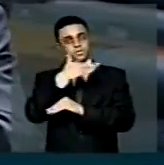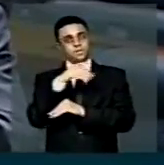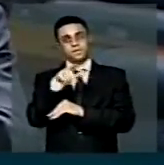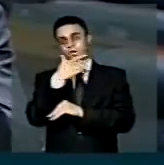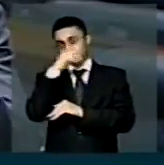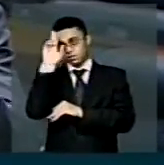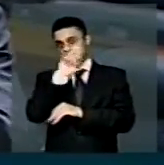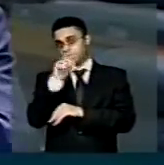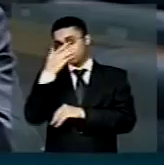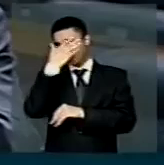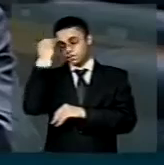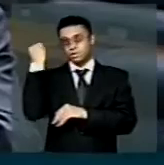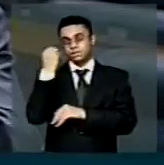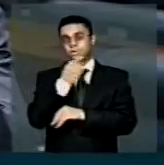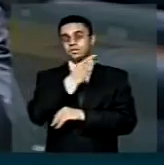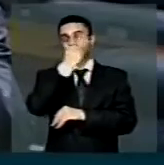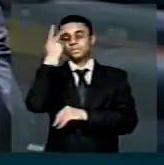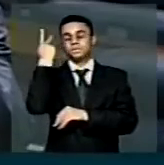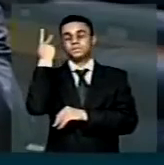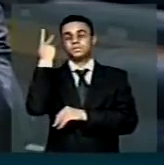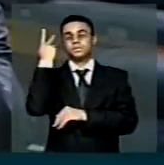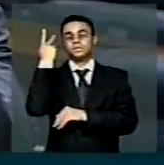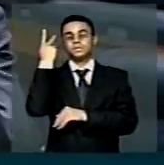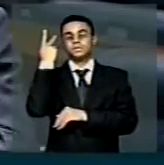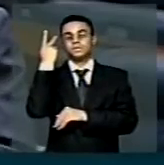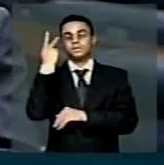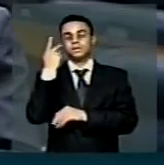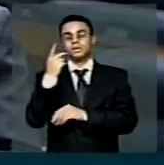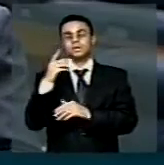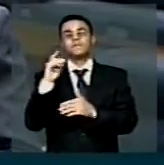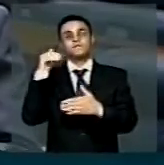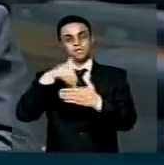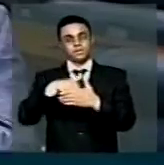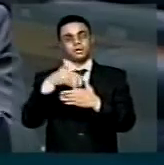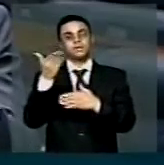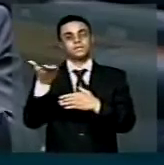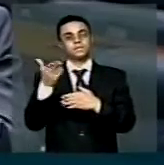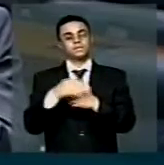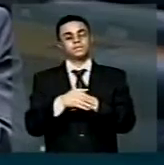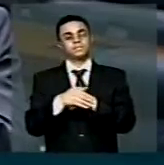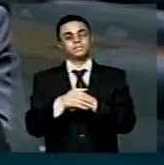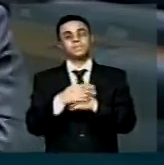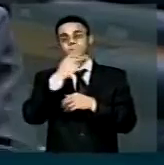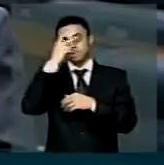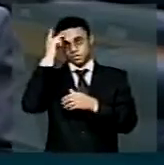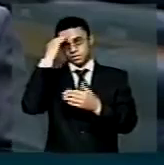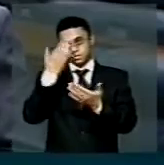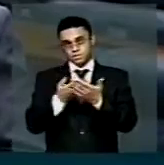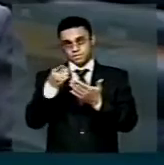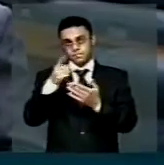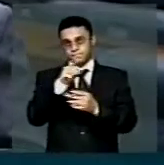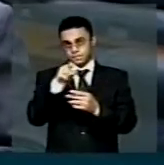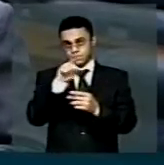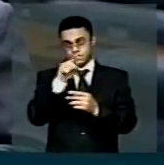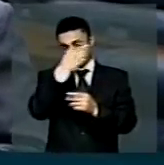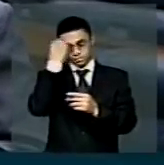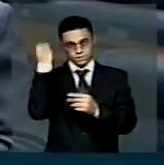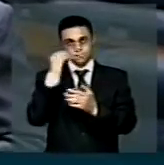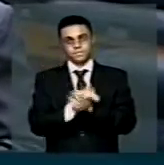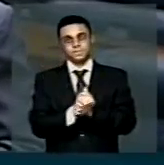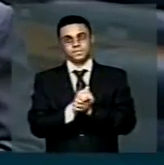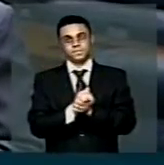esqueceu daqueles que lhe deram o voto, daqueles que confiaram no senhor,